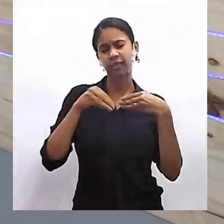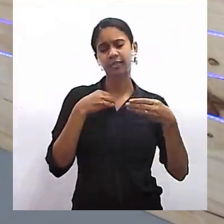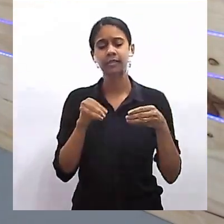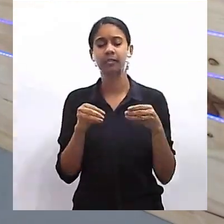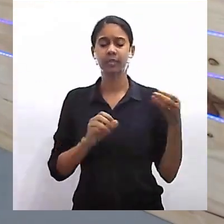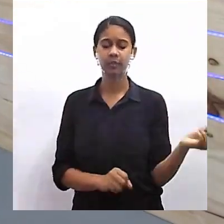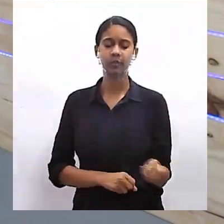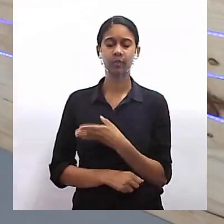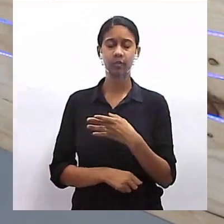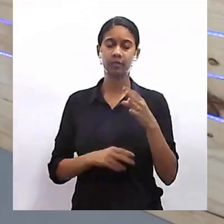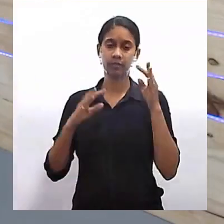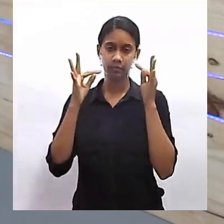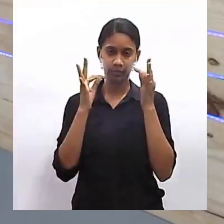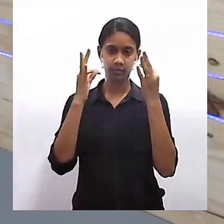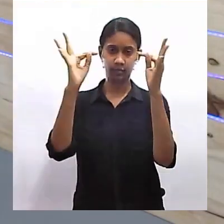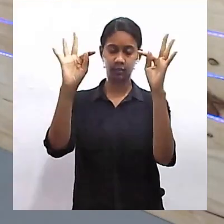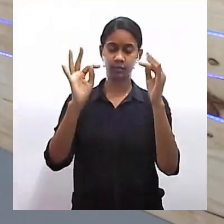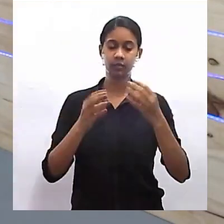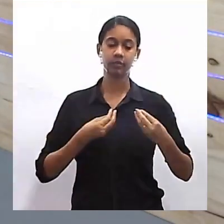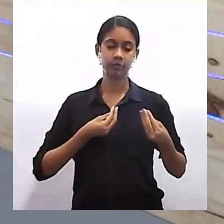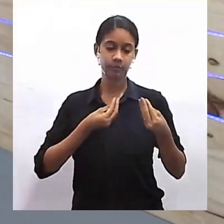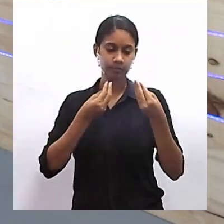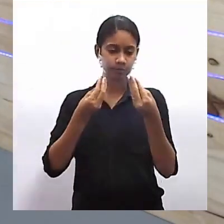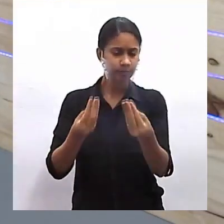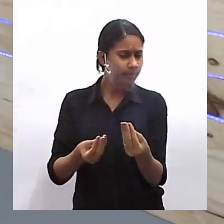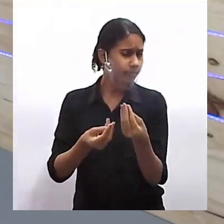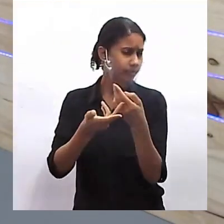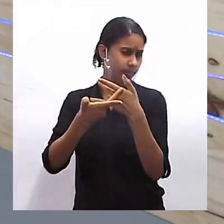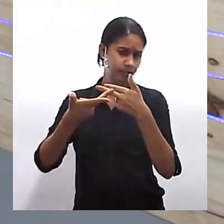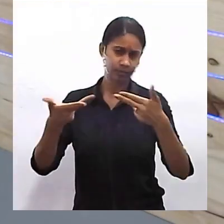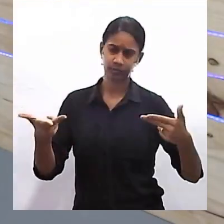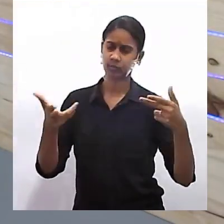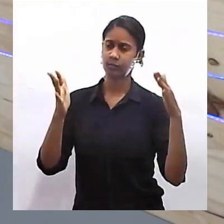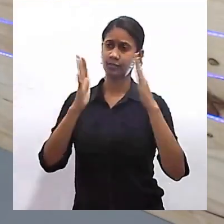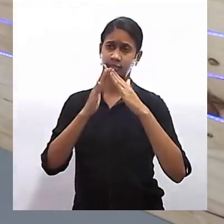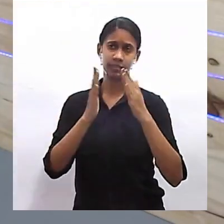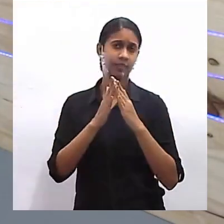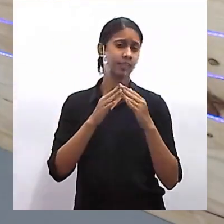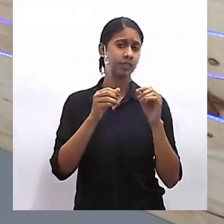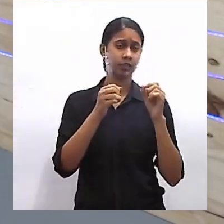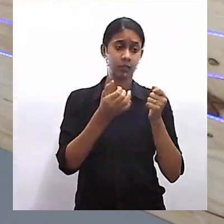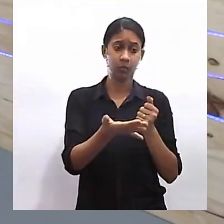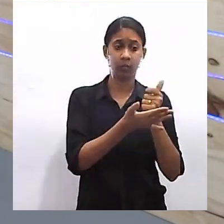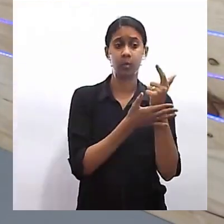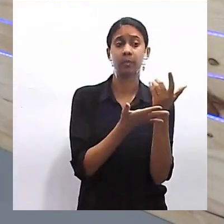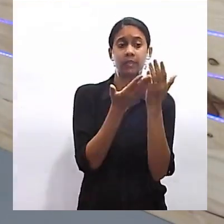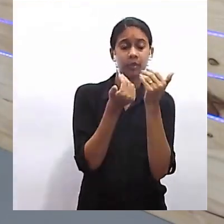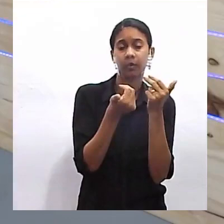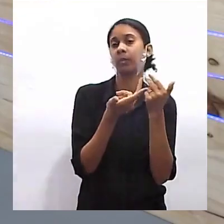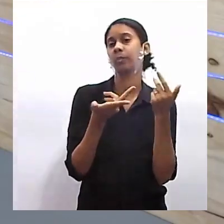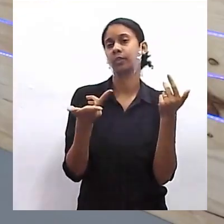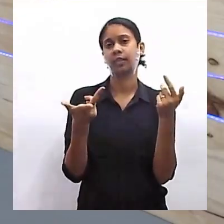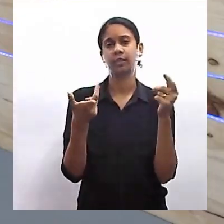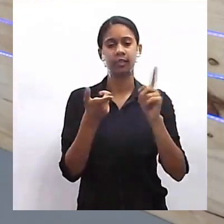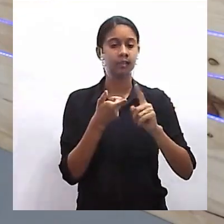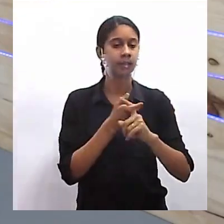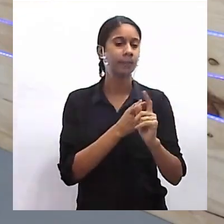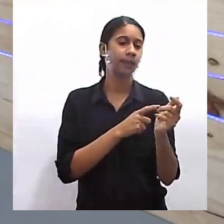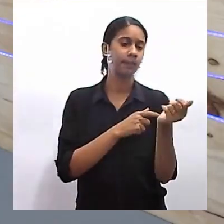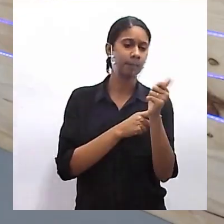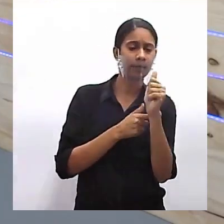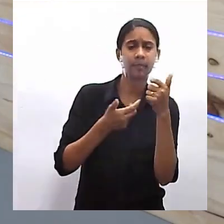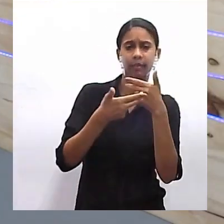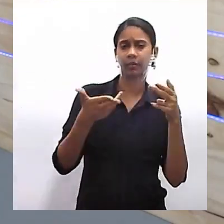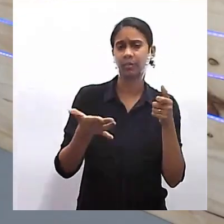novas tecnologias, entregas online, feiras através de aplicativos, entrega de bebidas através de